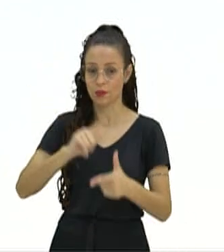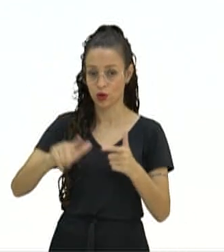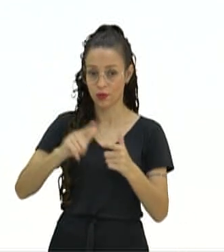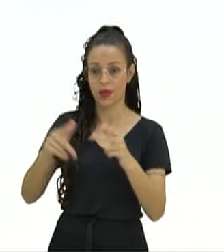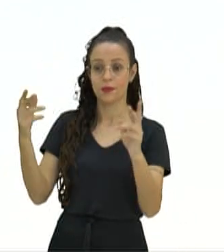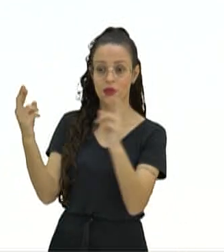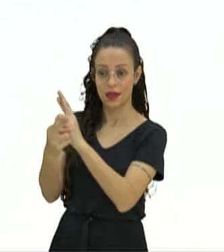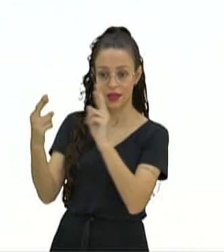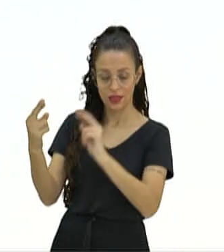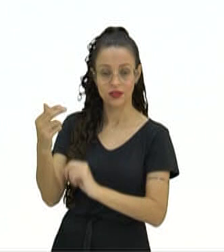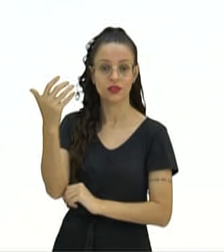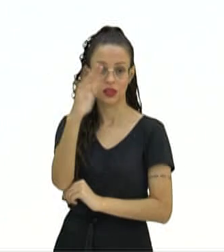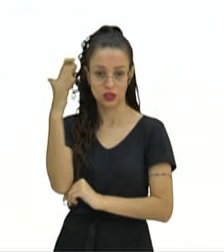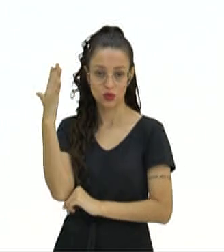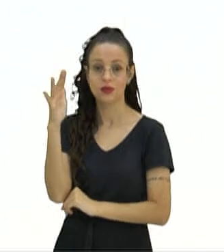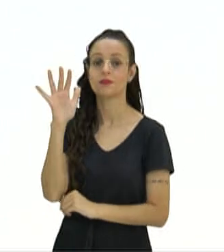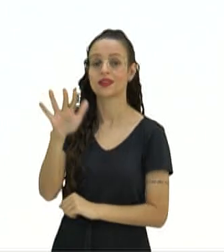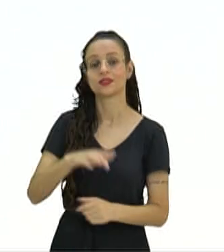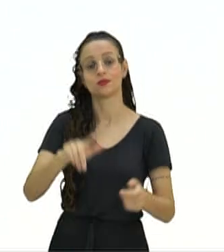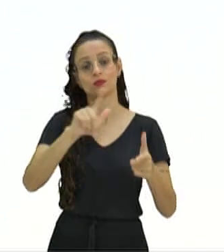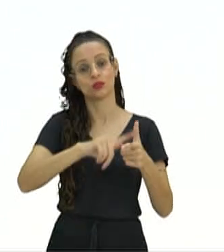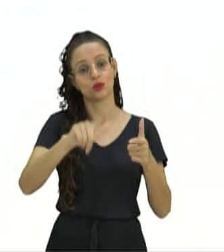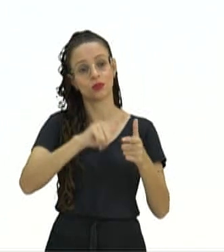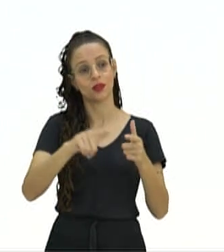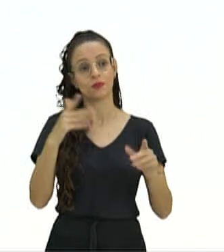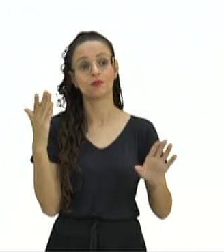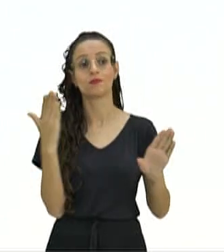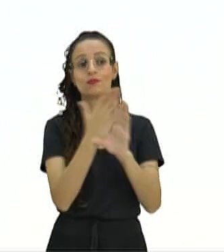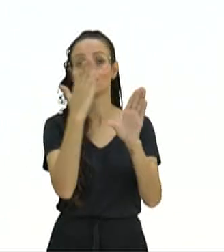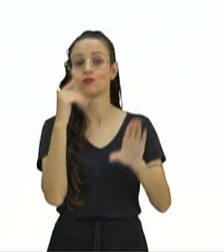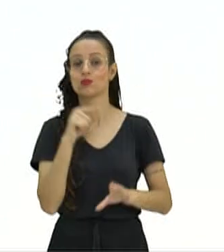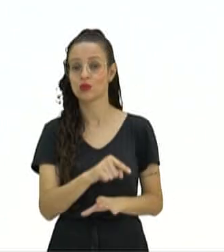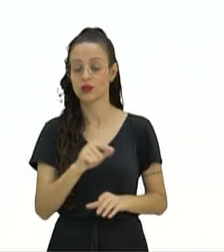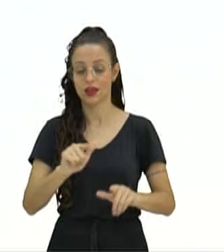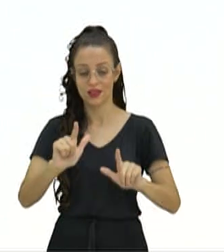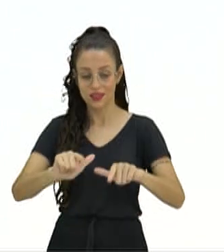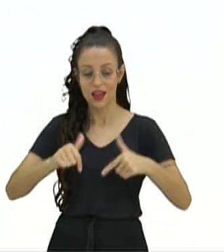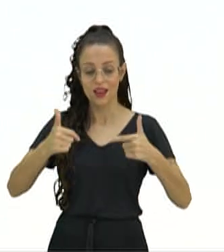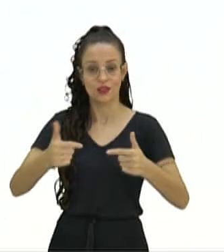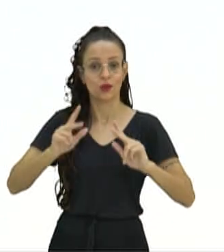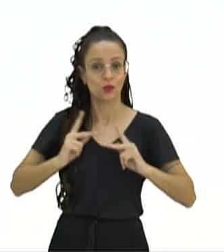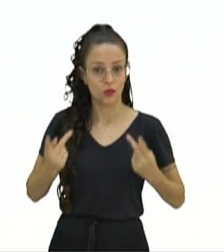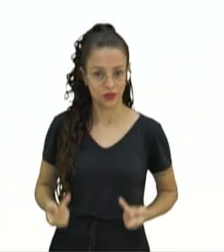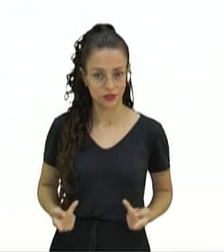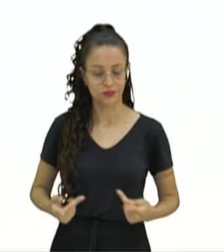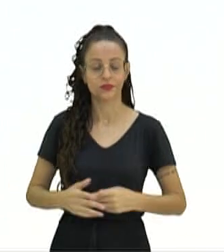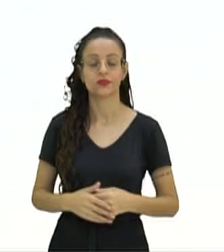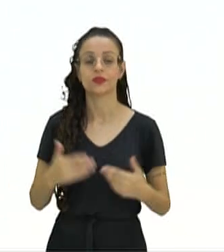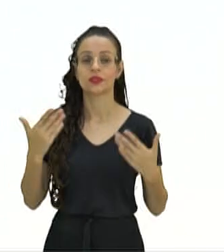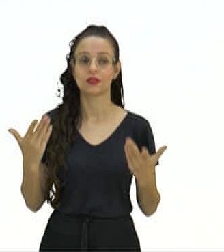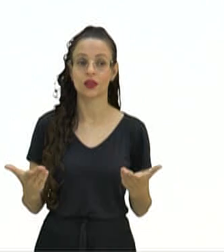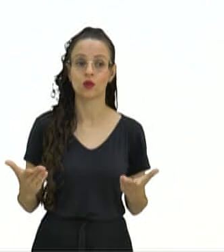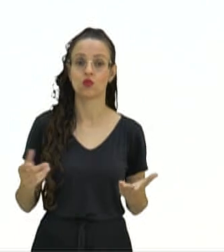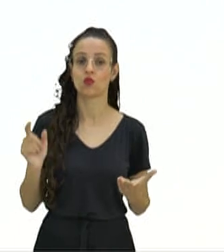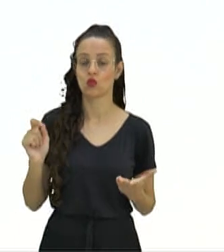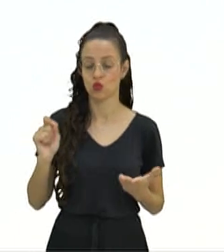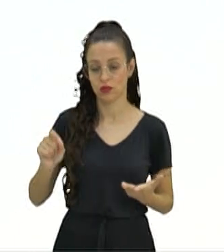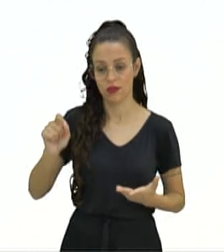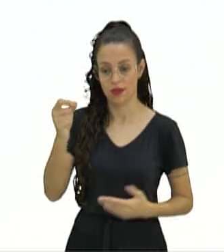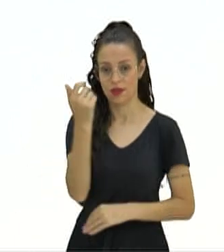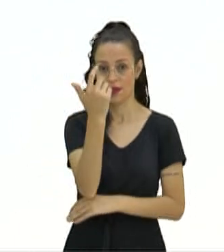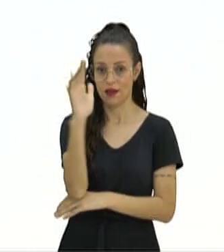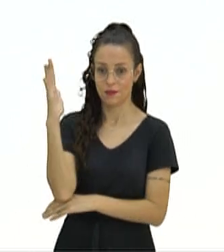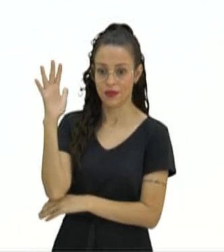à natureza, mas às problemáticas decorrentes da ação da sociedade, certo? Então, a questão ambiental